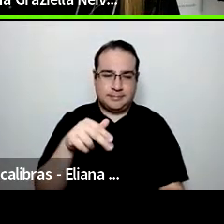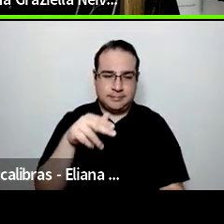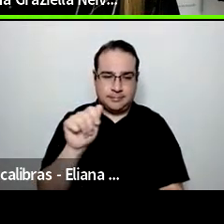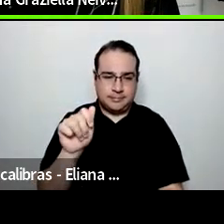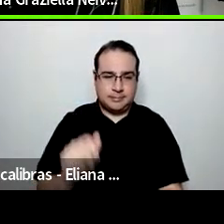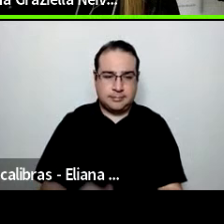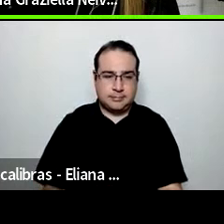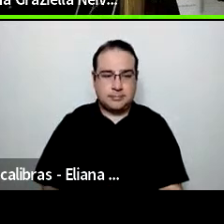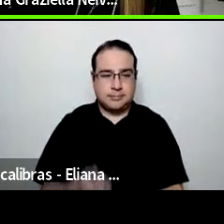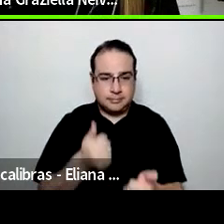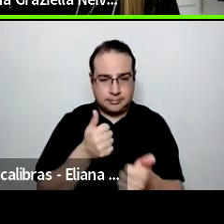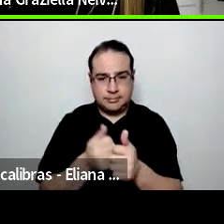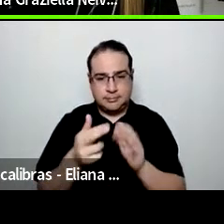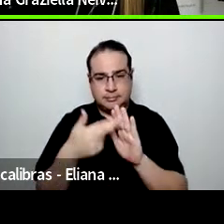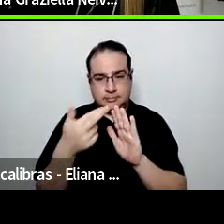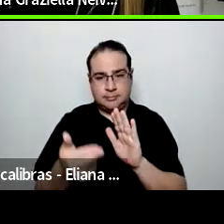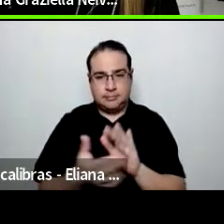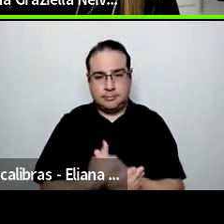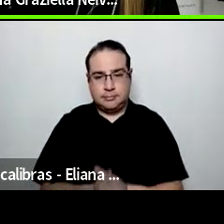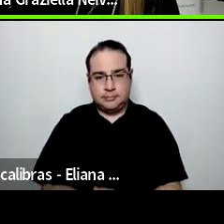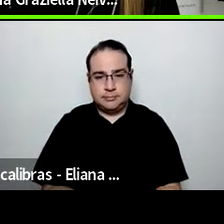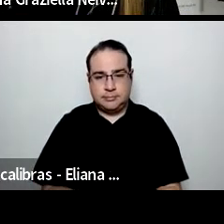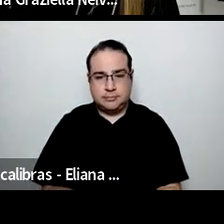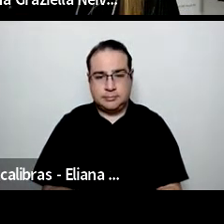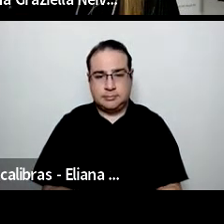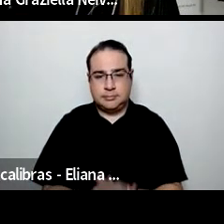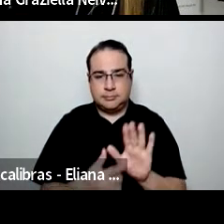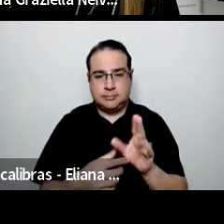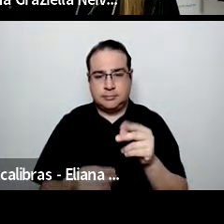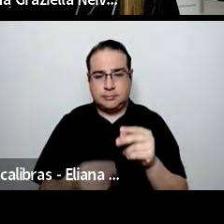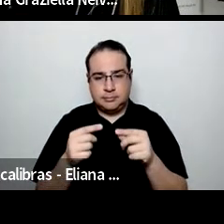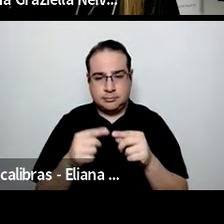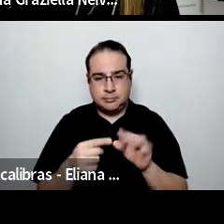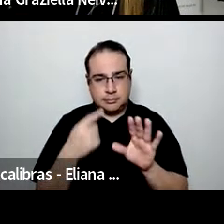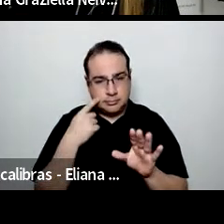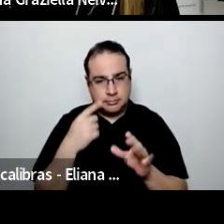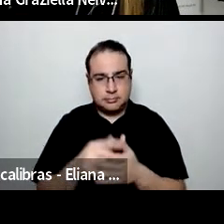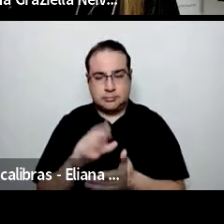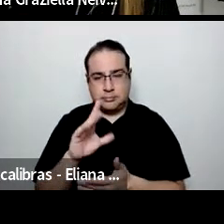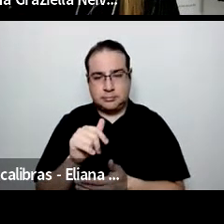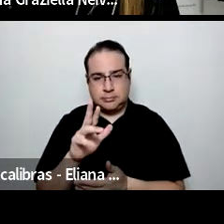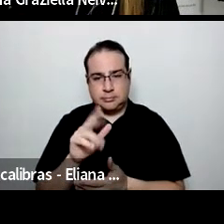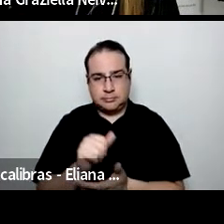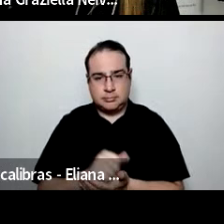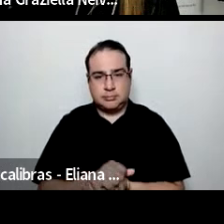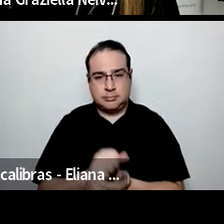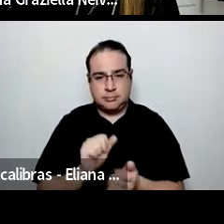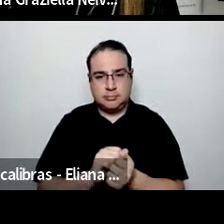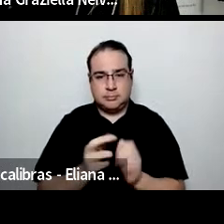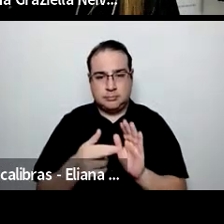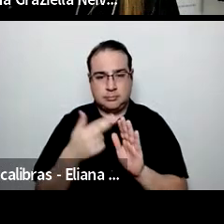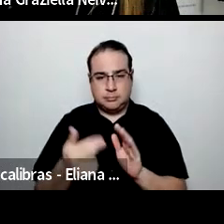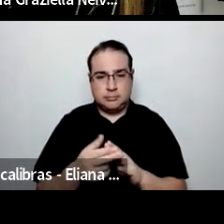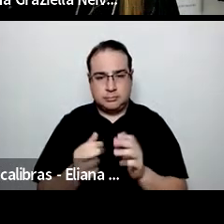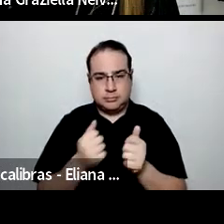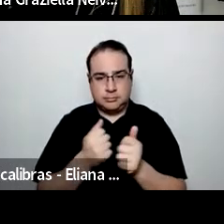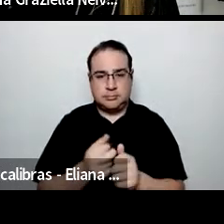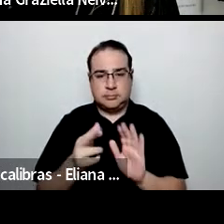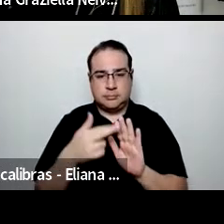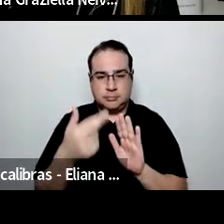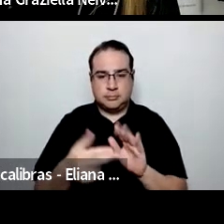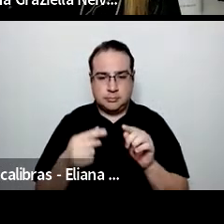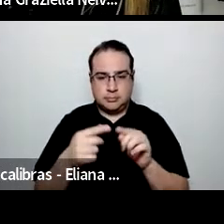Graziela acompanhar a juíza Camila ralo um relato Presidente Eu também acompanho o relator